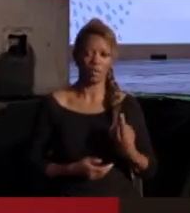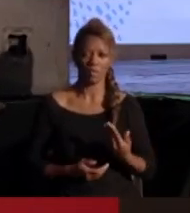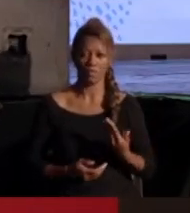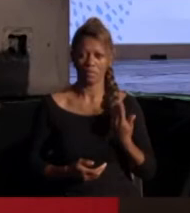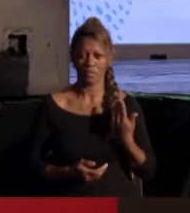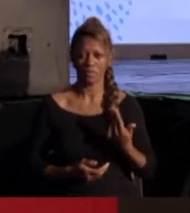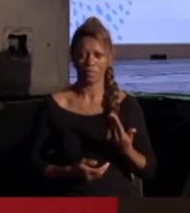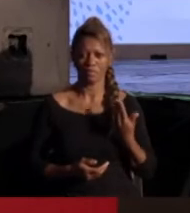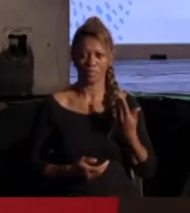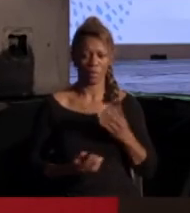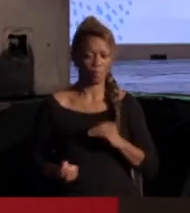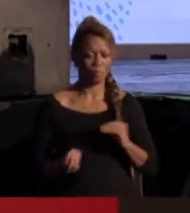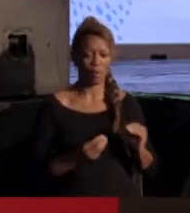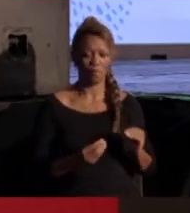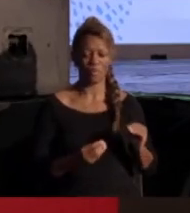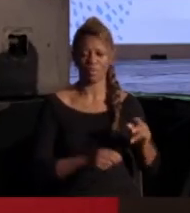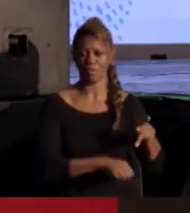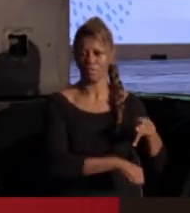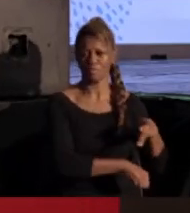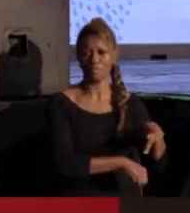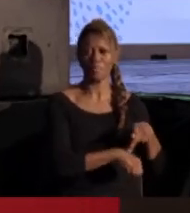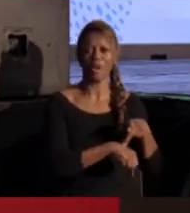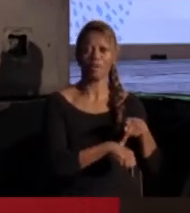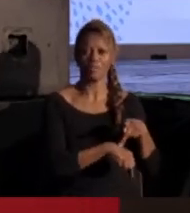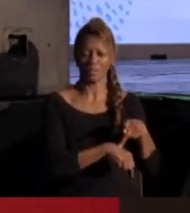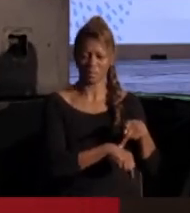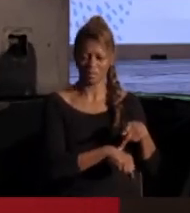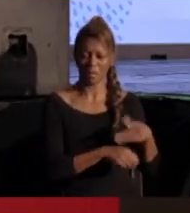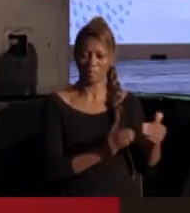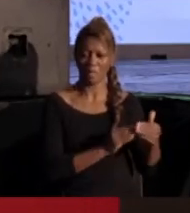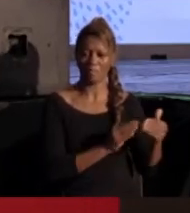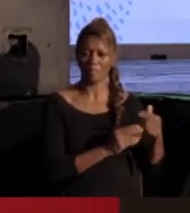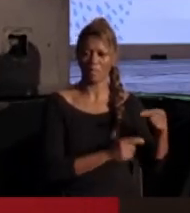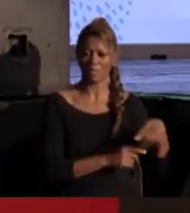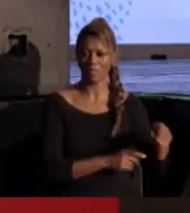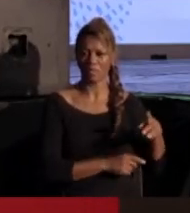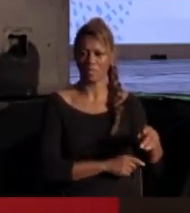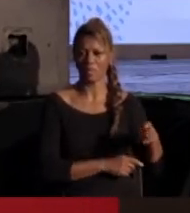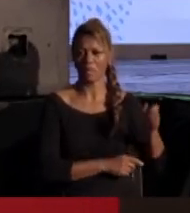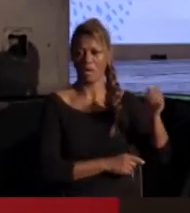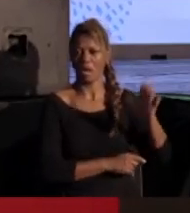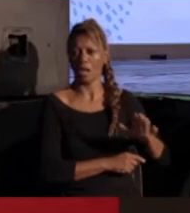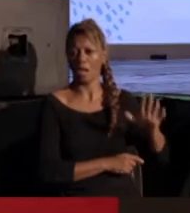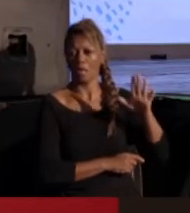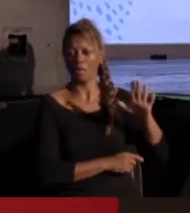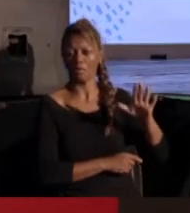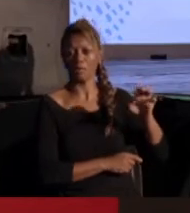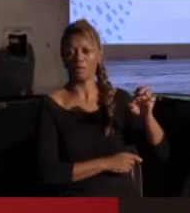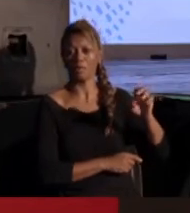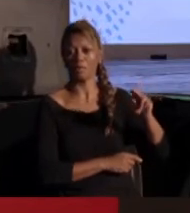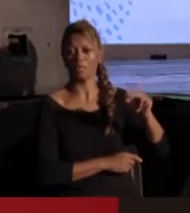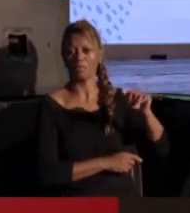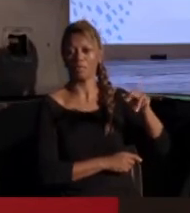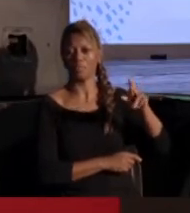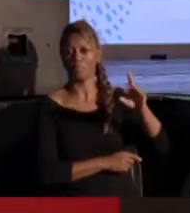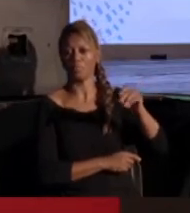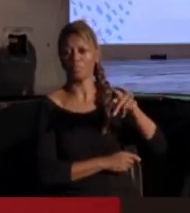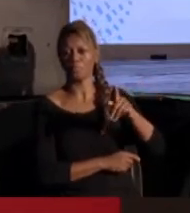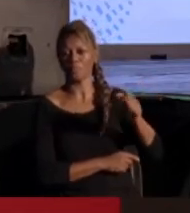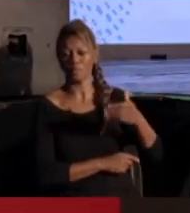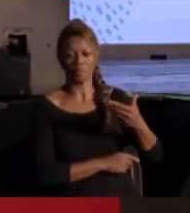de ir para Moçambique, eu fiz o meu voo foi com uma escala na Europa, e eu passei um tempo com velhos companheiros